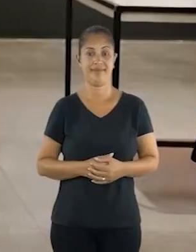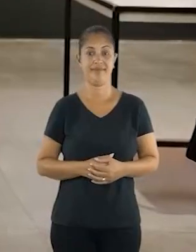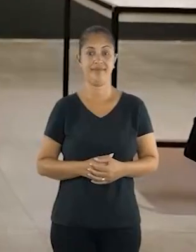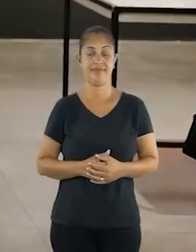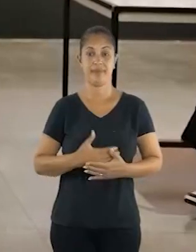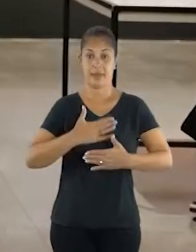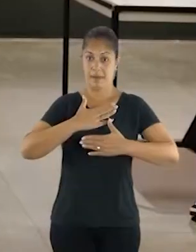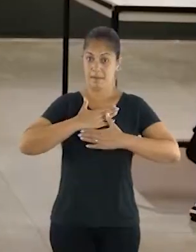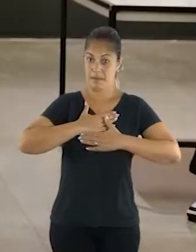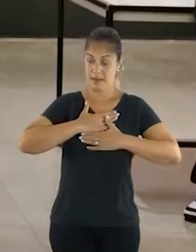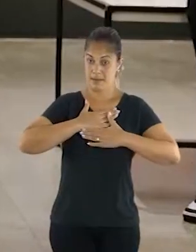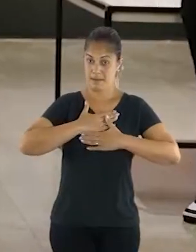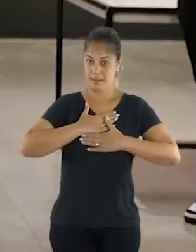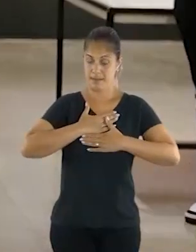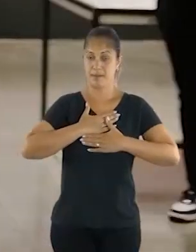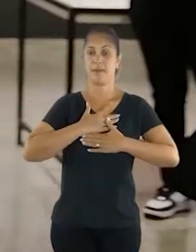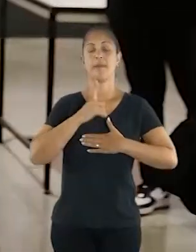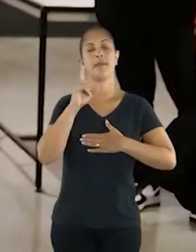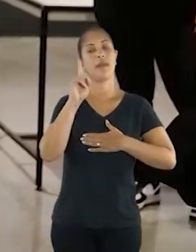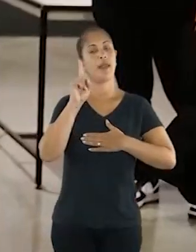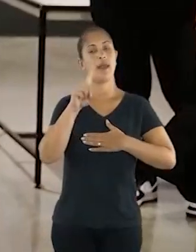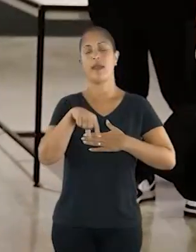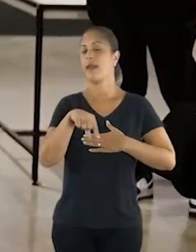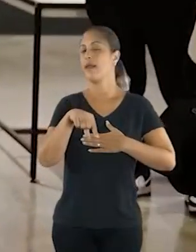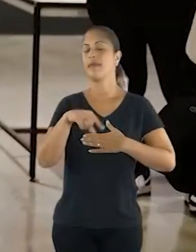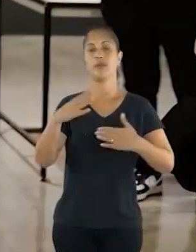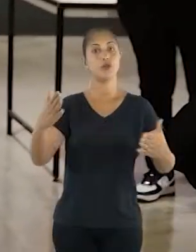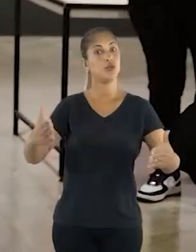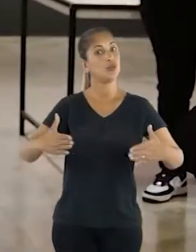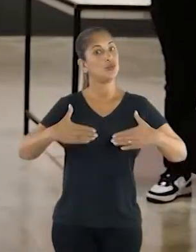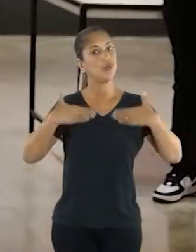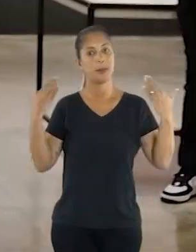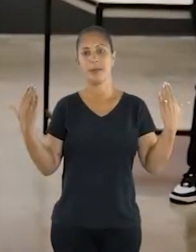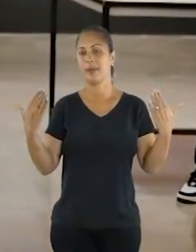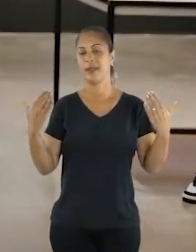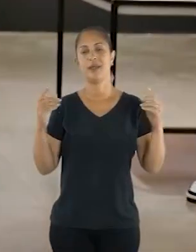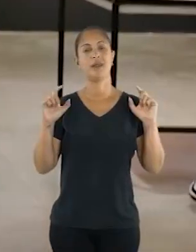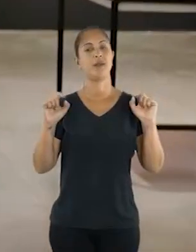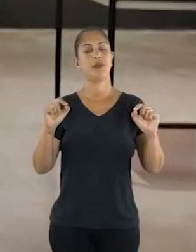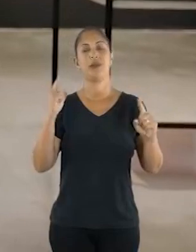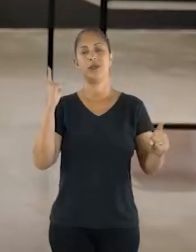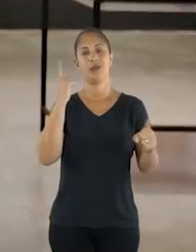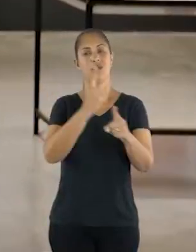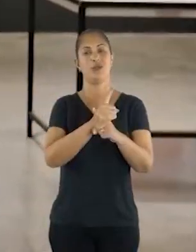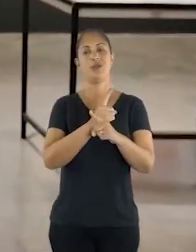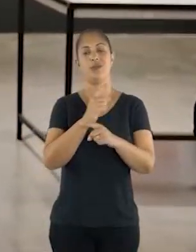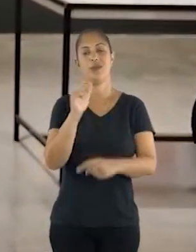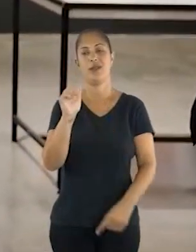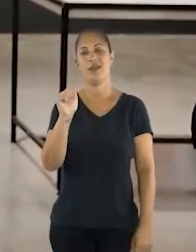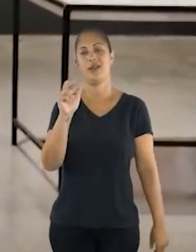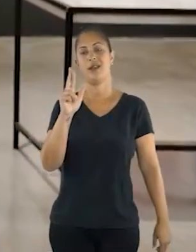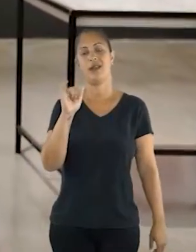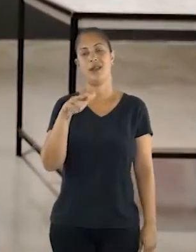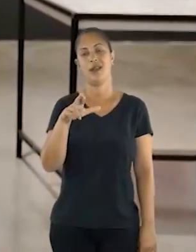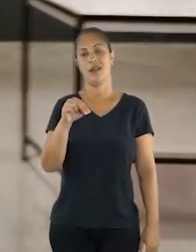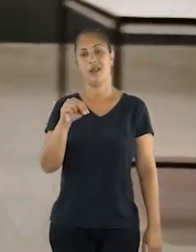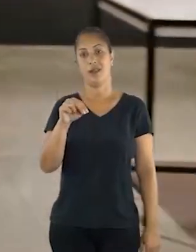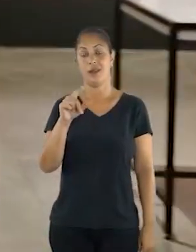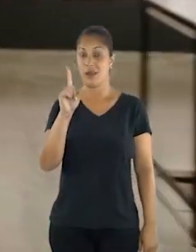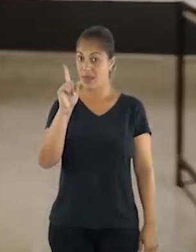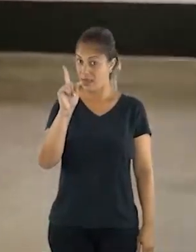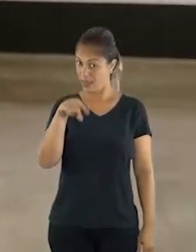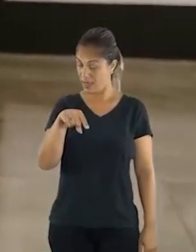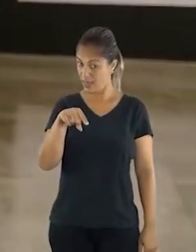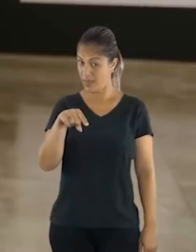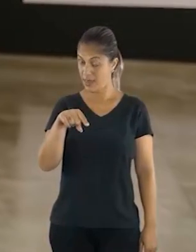Então, para mim, foi uma absoluta surpresa descobrir que Ariano, além de